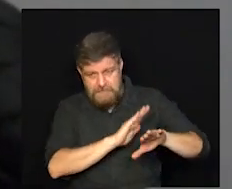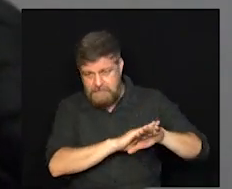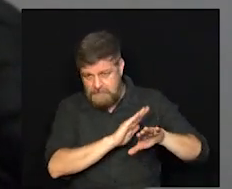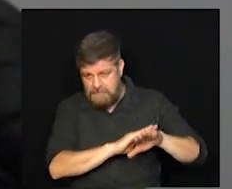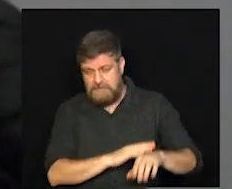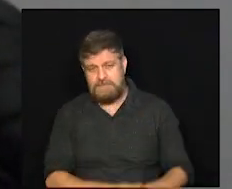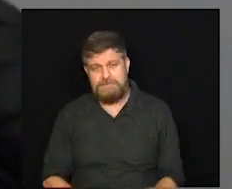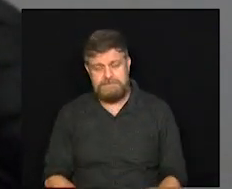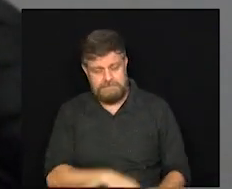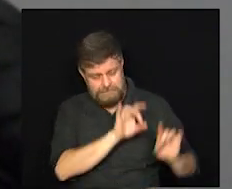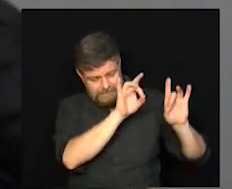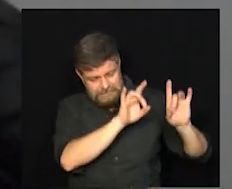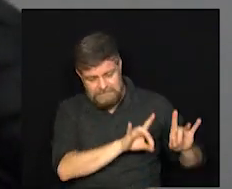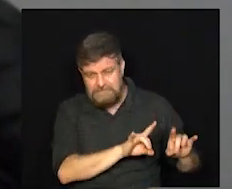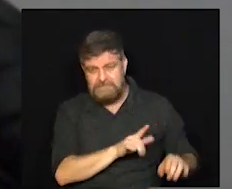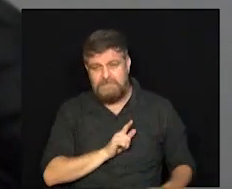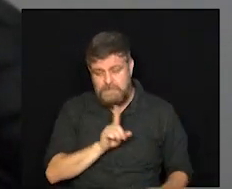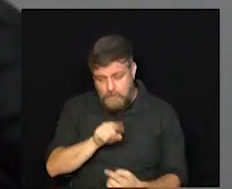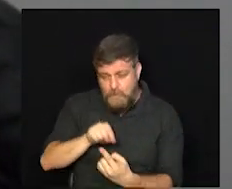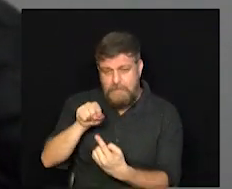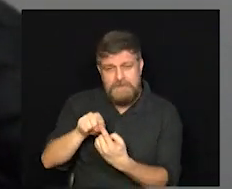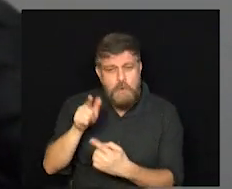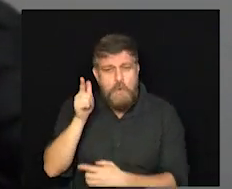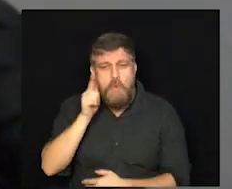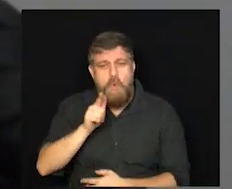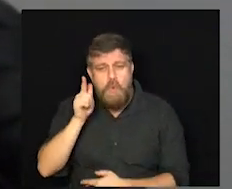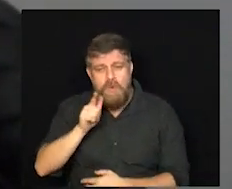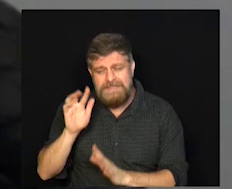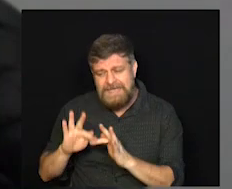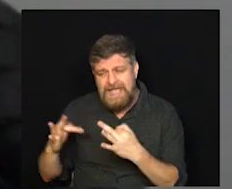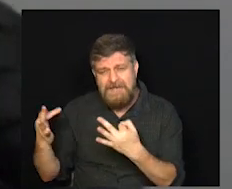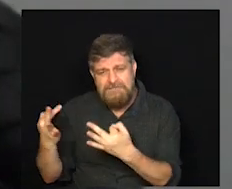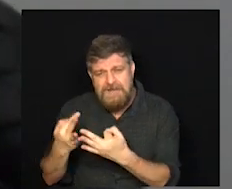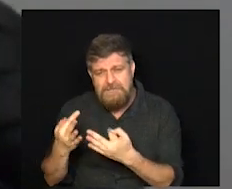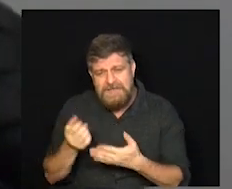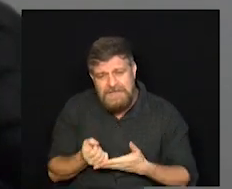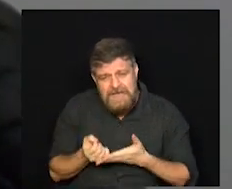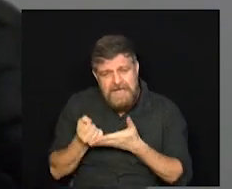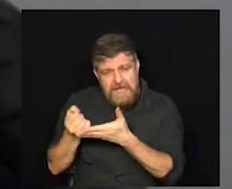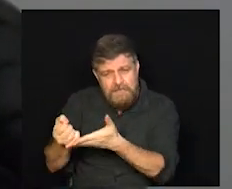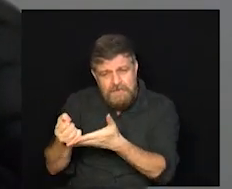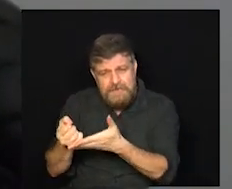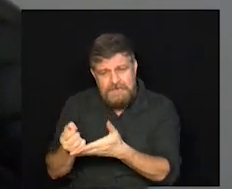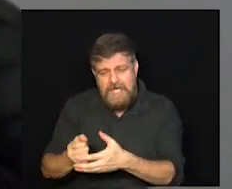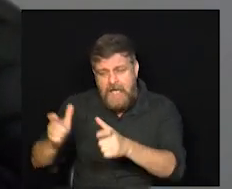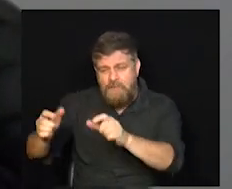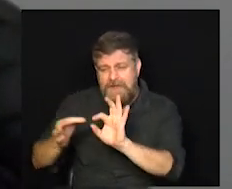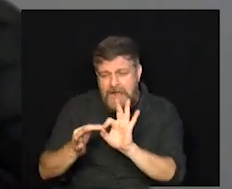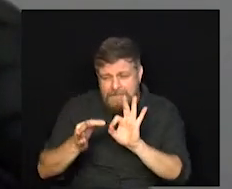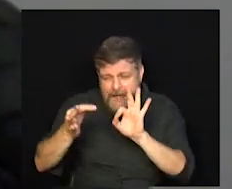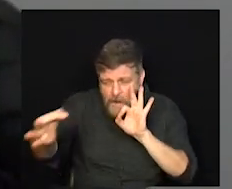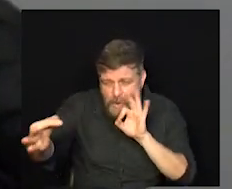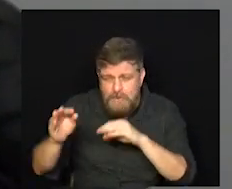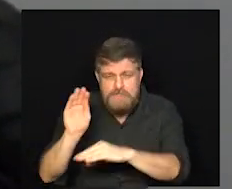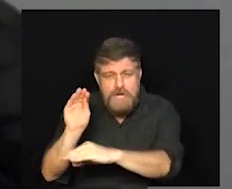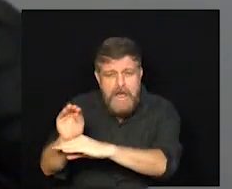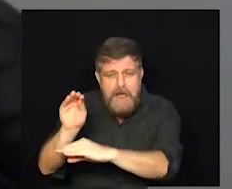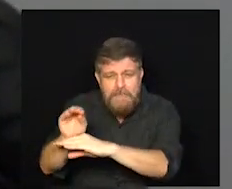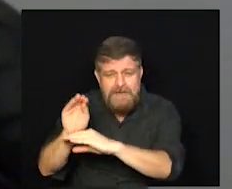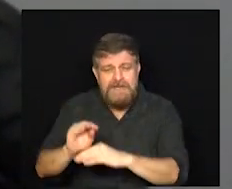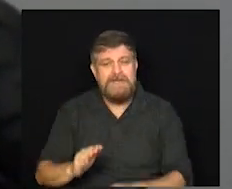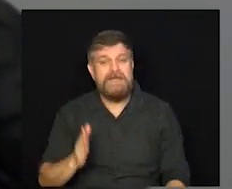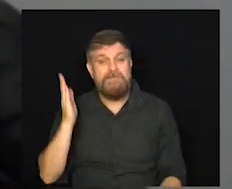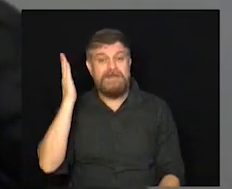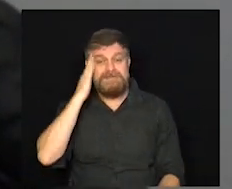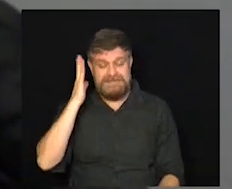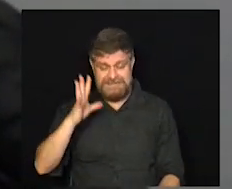especificamente, né, no intuito de tentar alcançar famílias e chegar a esses lugares. No entanto, eu acredito que pelo tamanho da